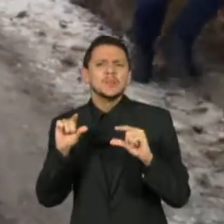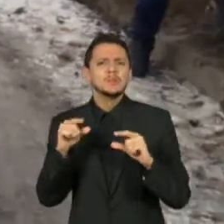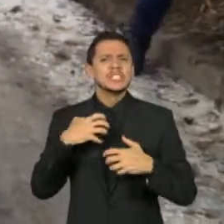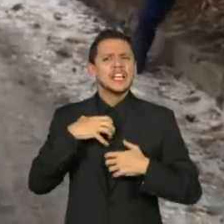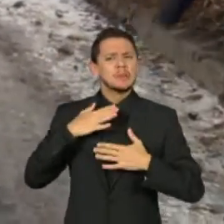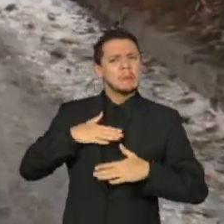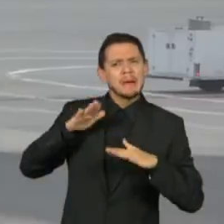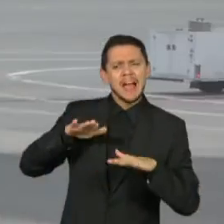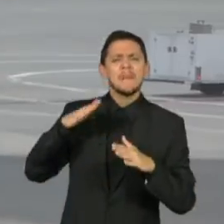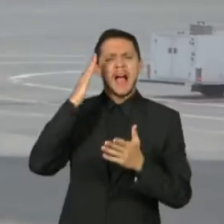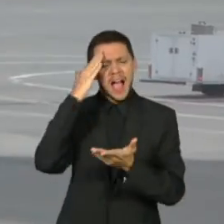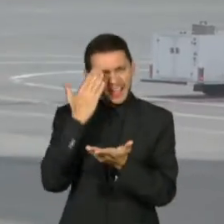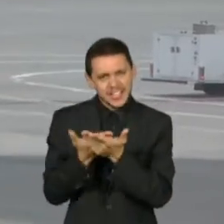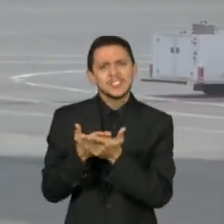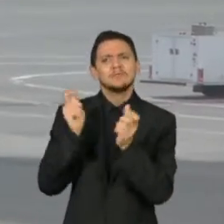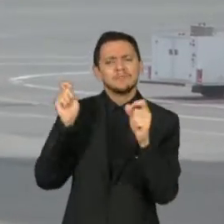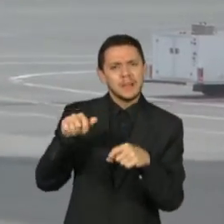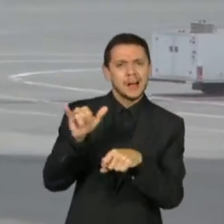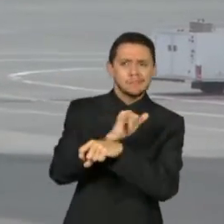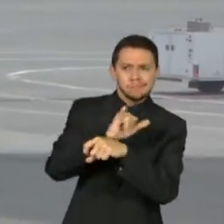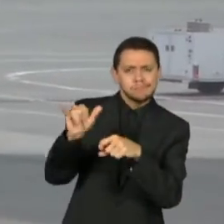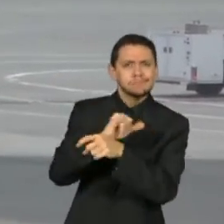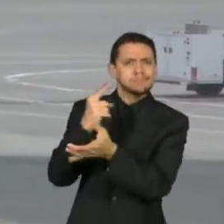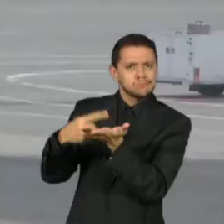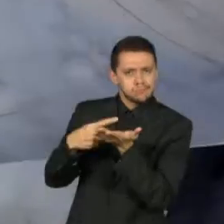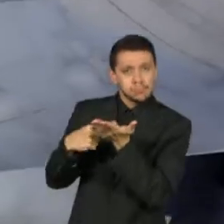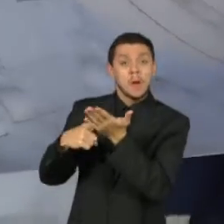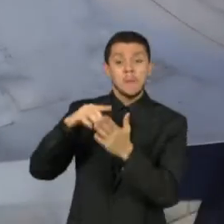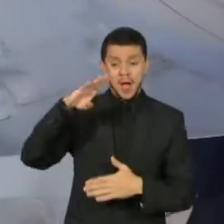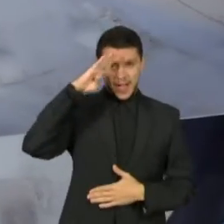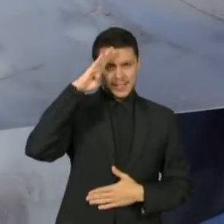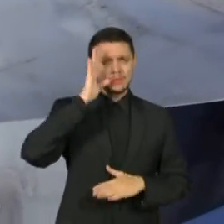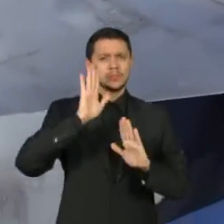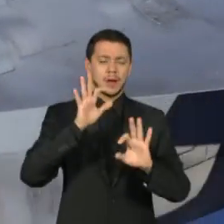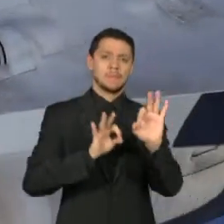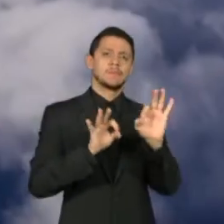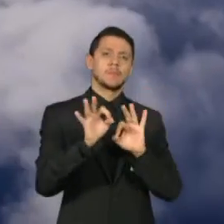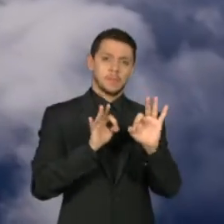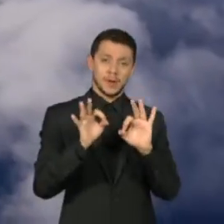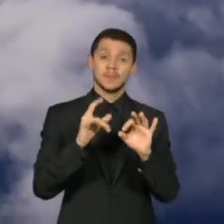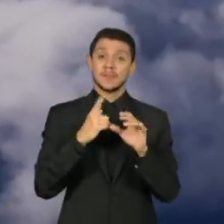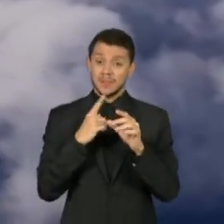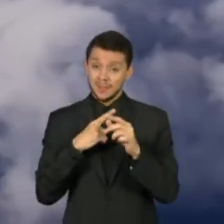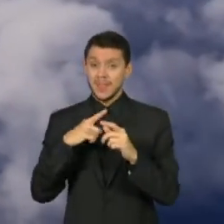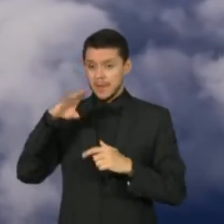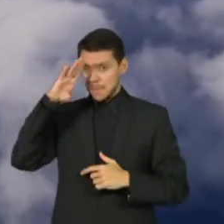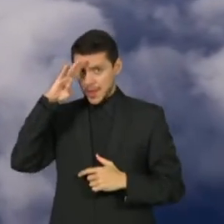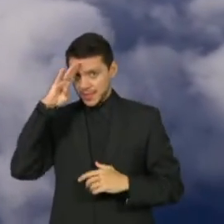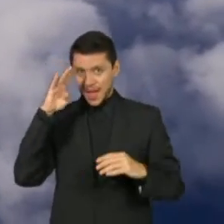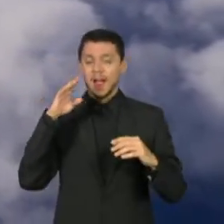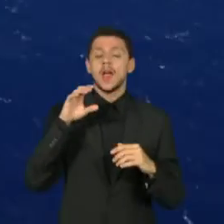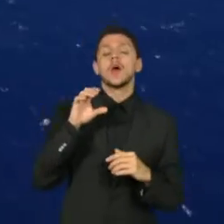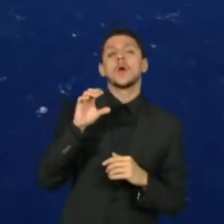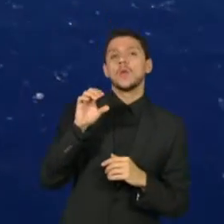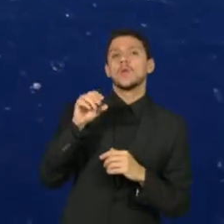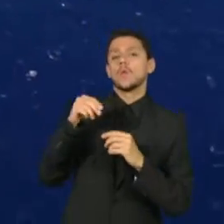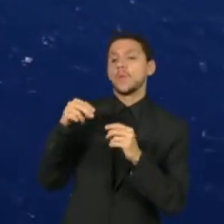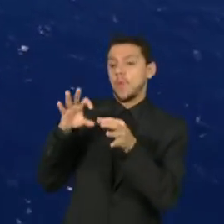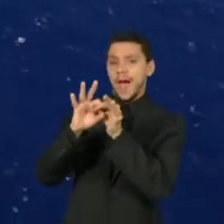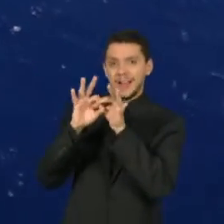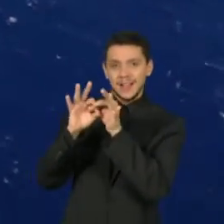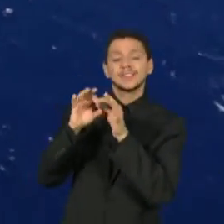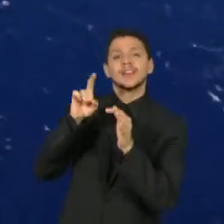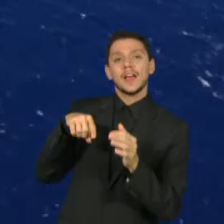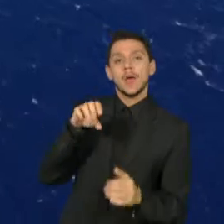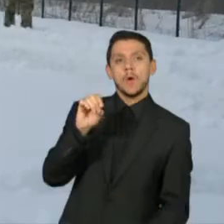saída diplomática. Os exércitos estão de prontidão. A Aliança Militar do Norte, a OTAN, tem feito manobras